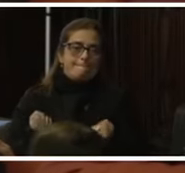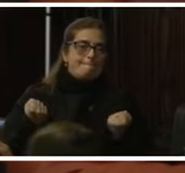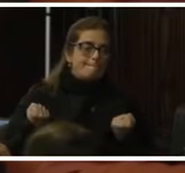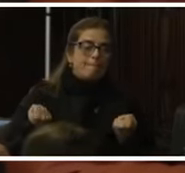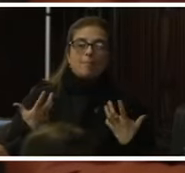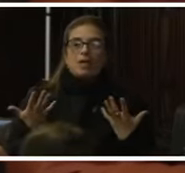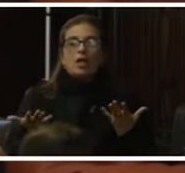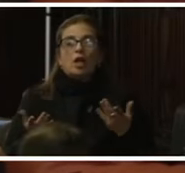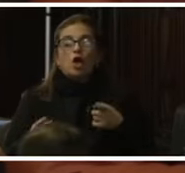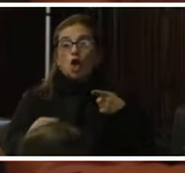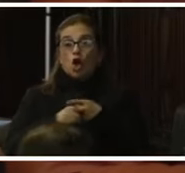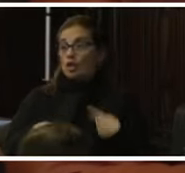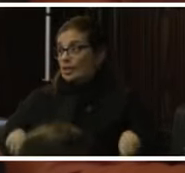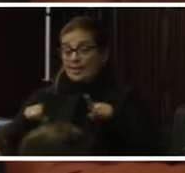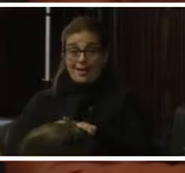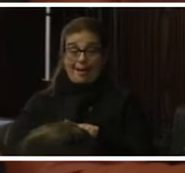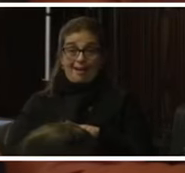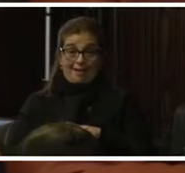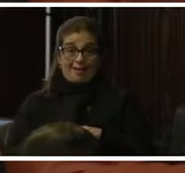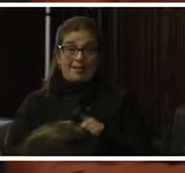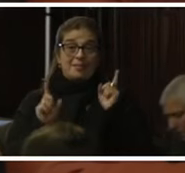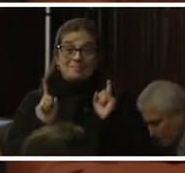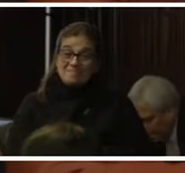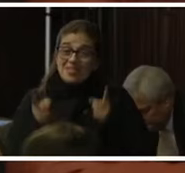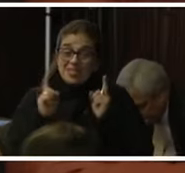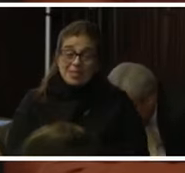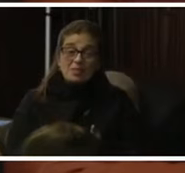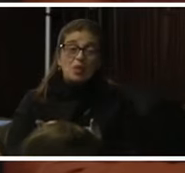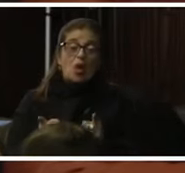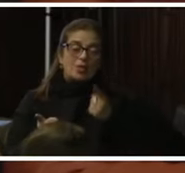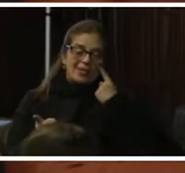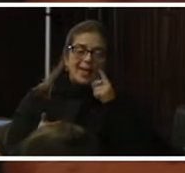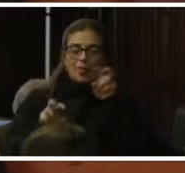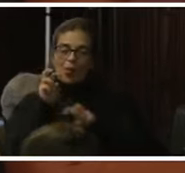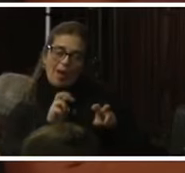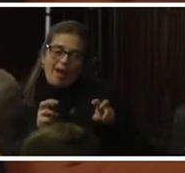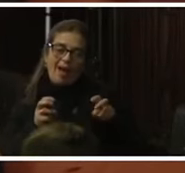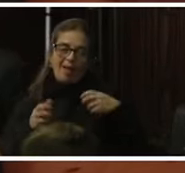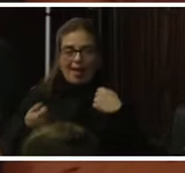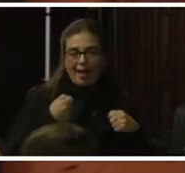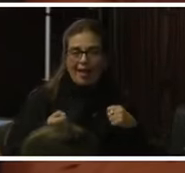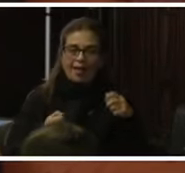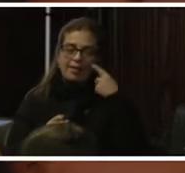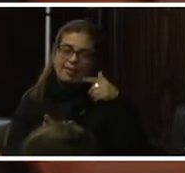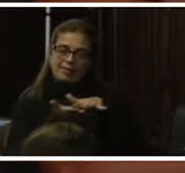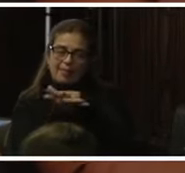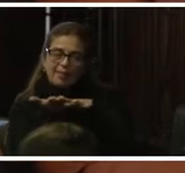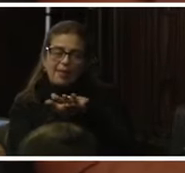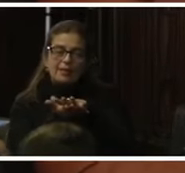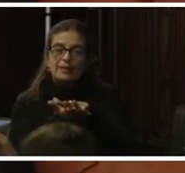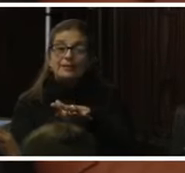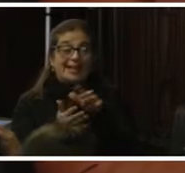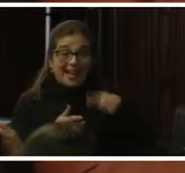e os mesmos que articularam e continuar circulando os massacres